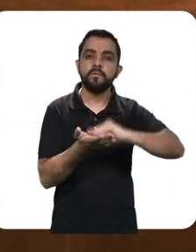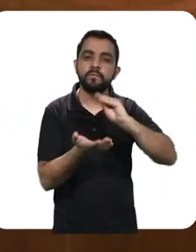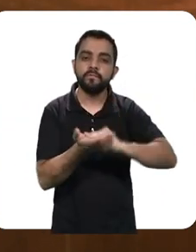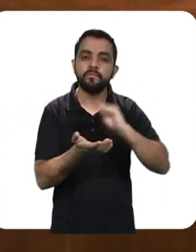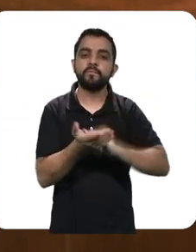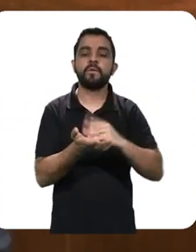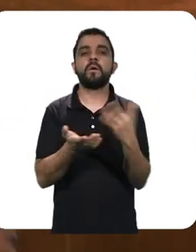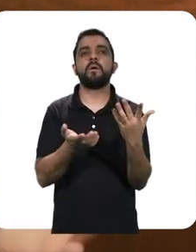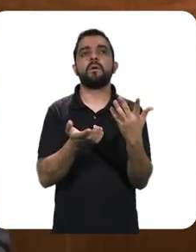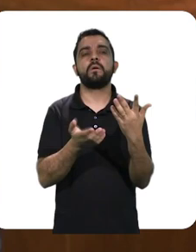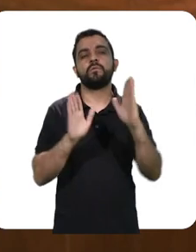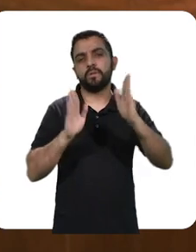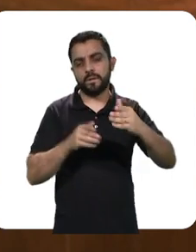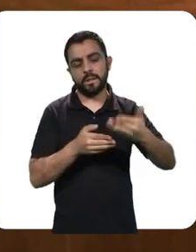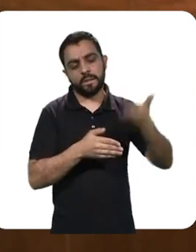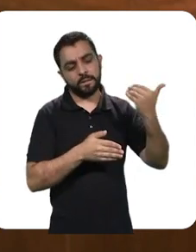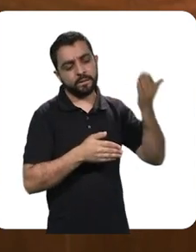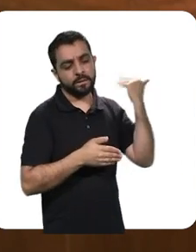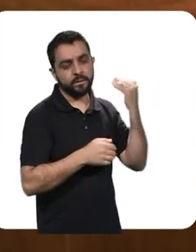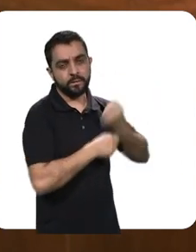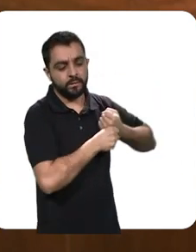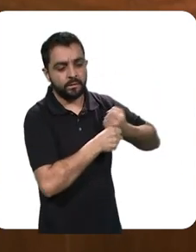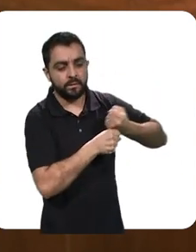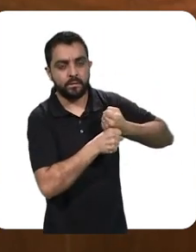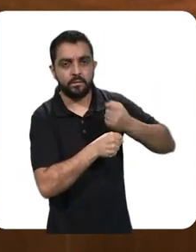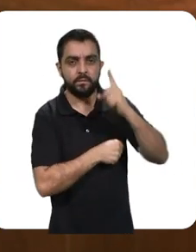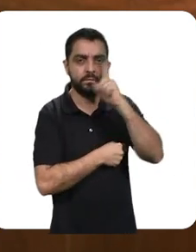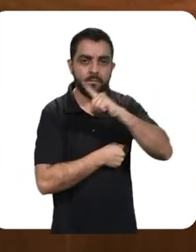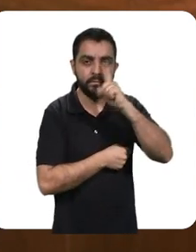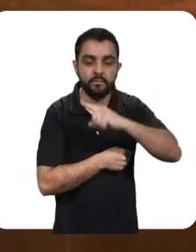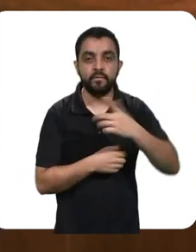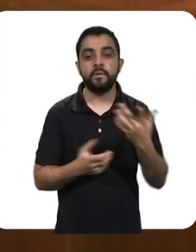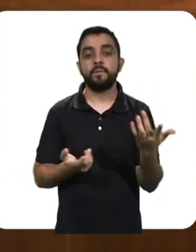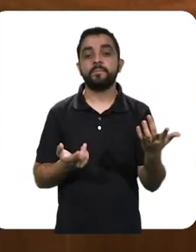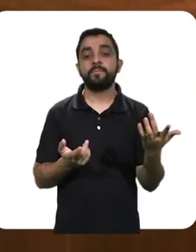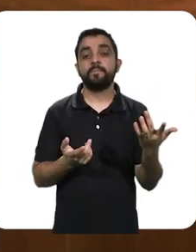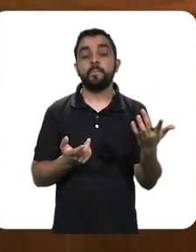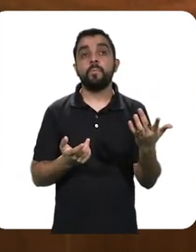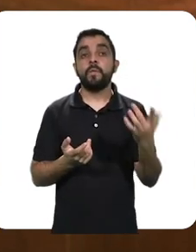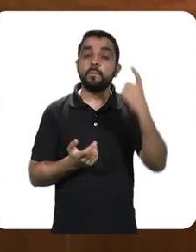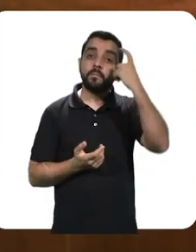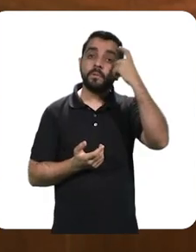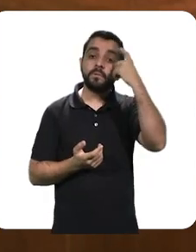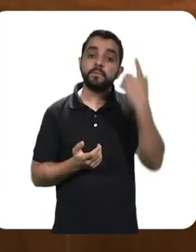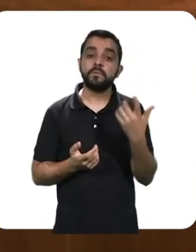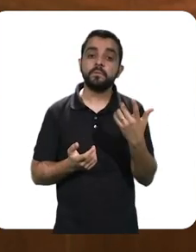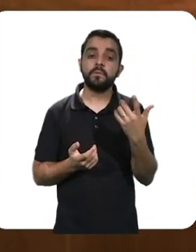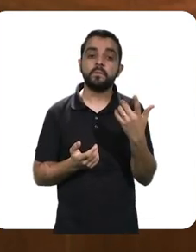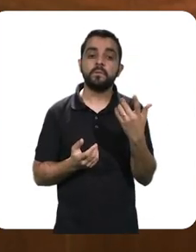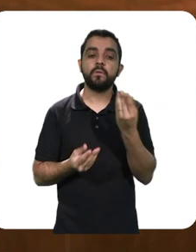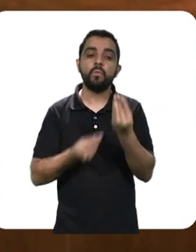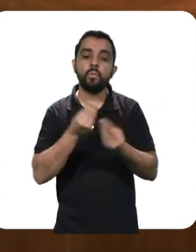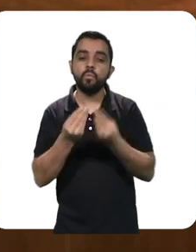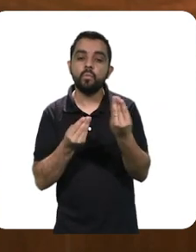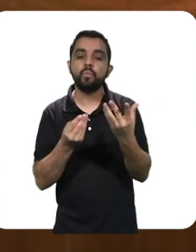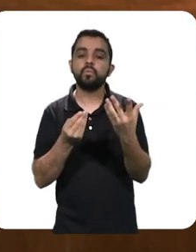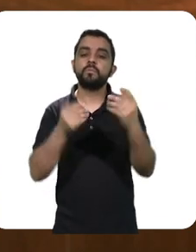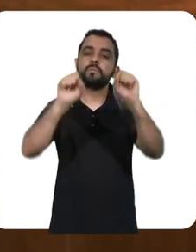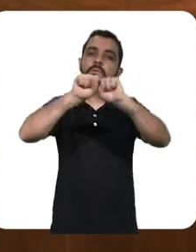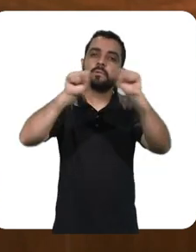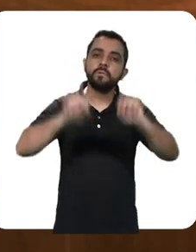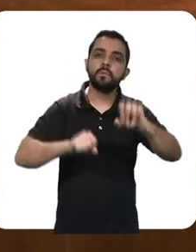né, o Sistema Único de Saúde aí ao longo dos últimos anos todos, e quando a gente pensa nessa questão de estrutura,